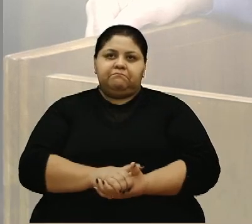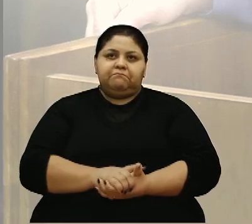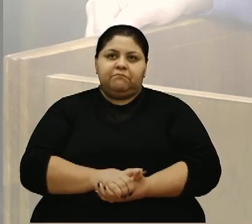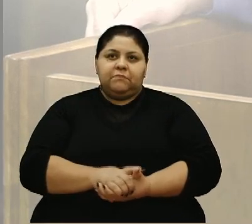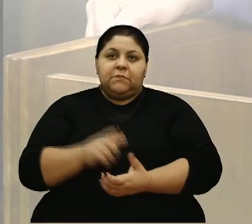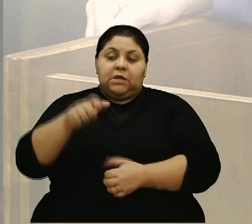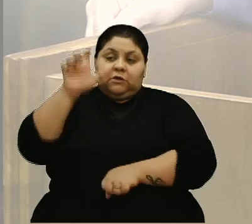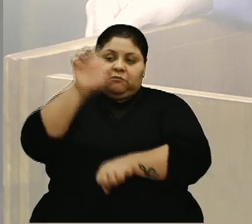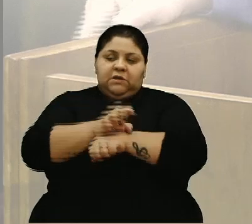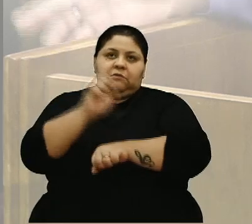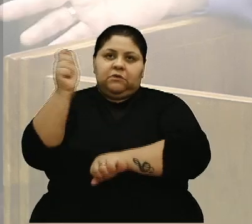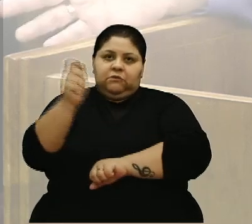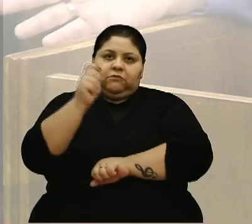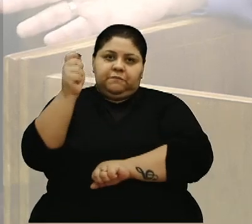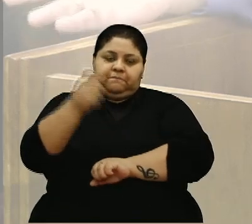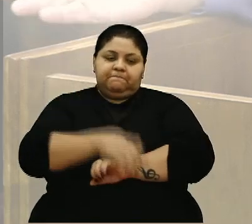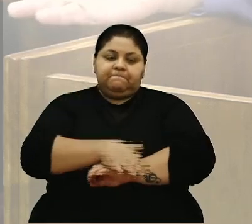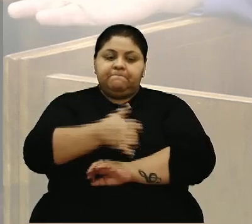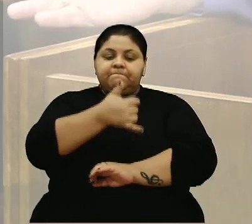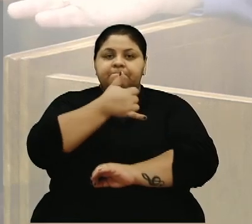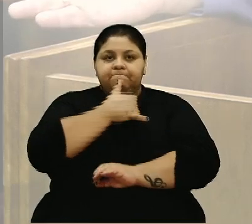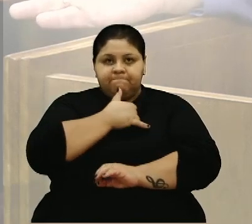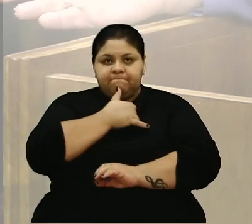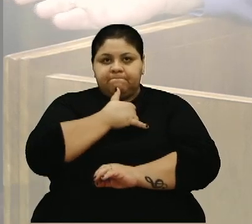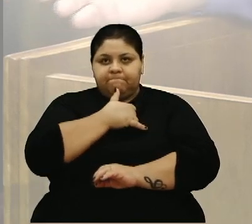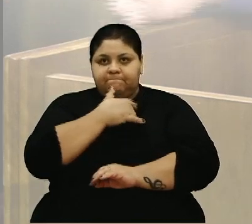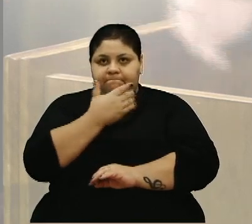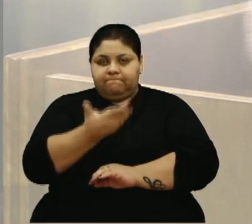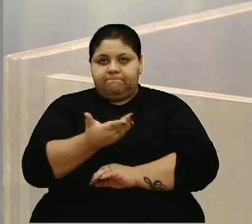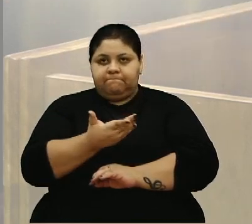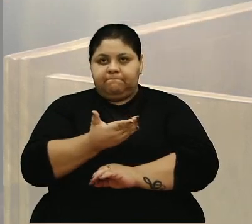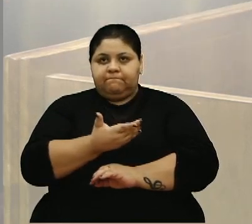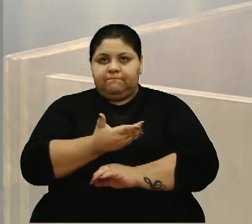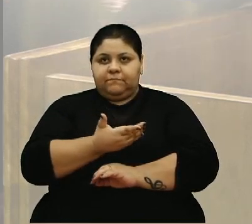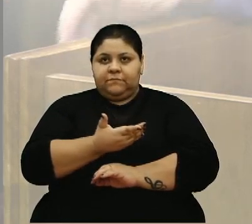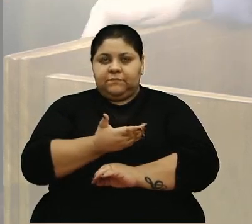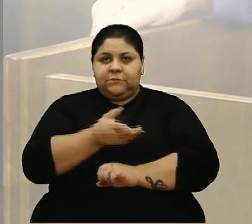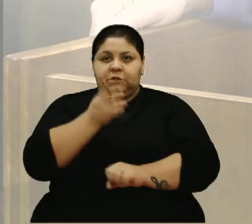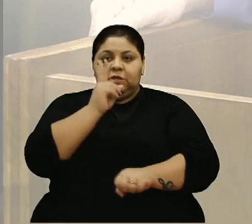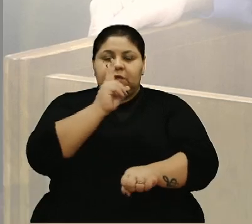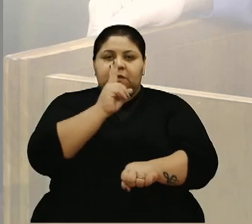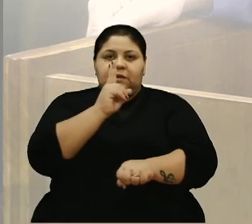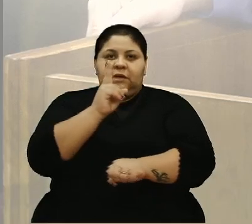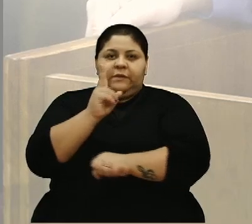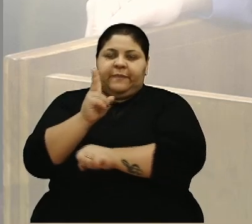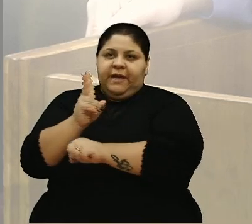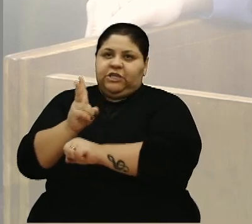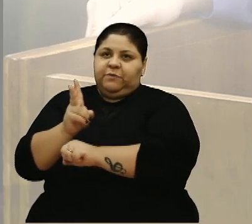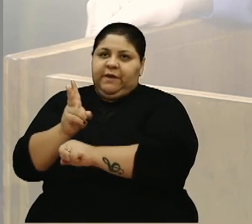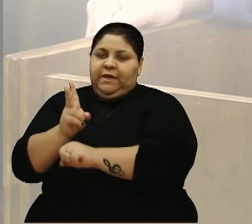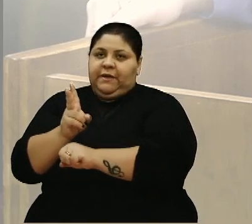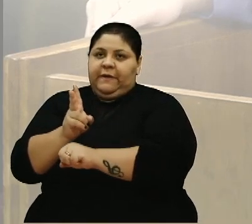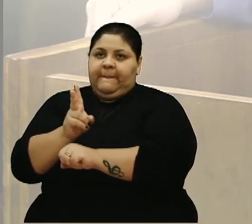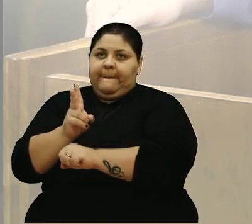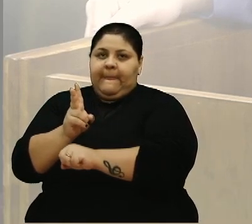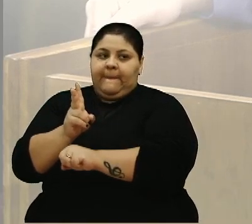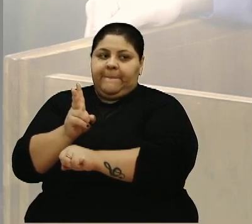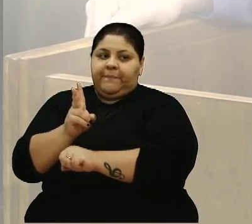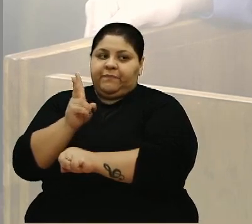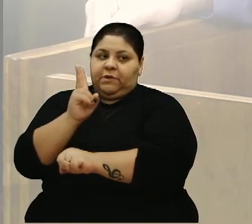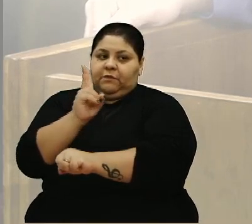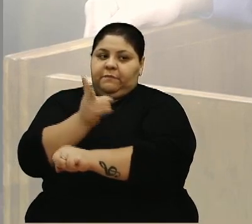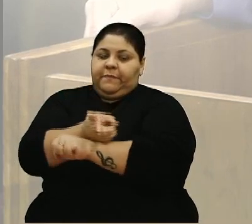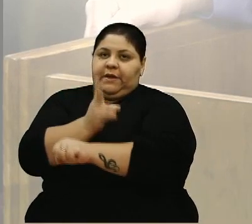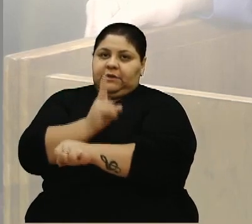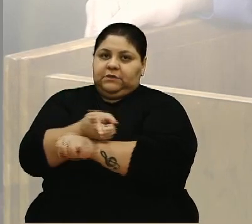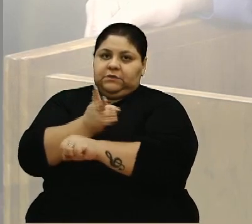Sul. Infelizmente, a questão, às vezes, de empréstimo de dinheiro por bancos, a gente sabe que se paga juros. E